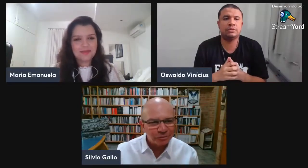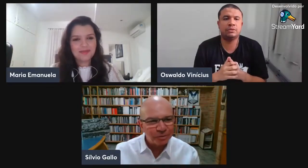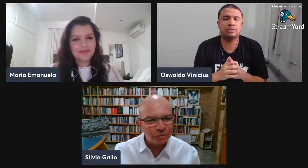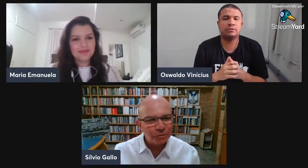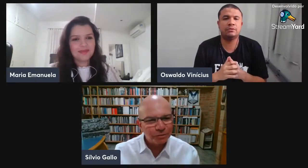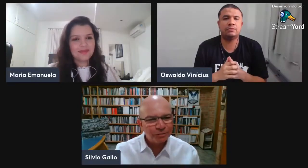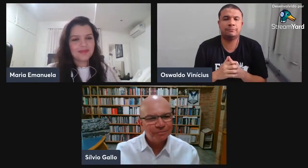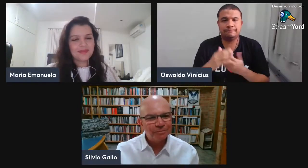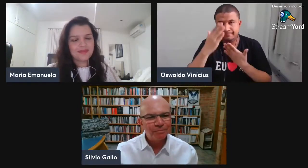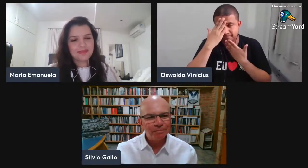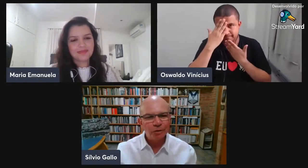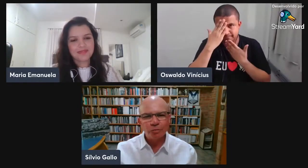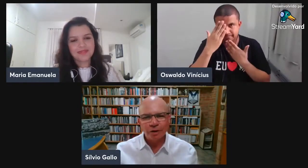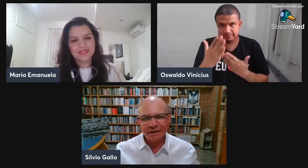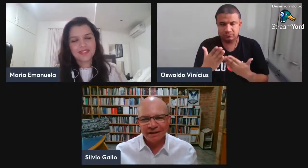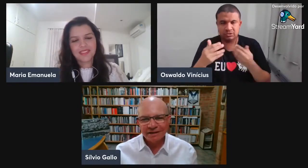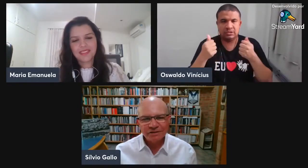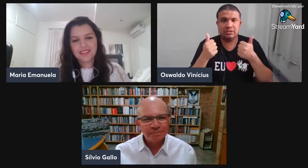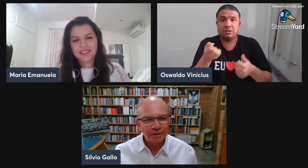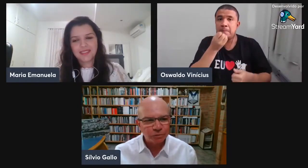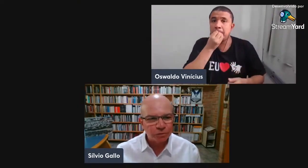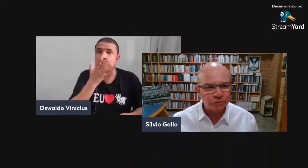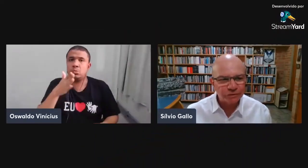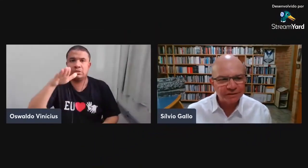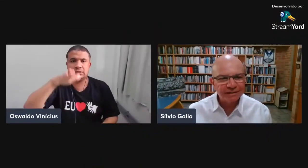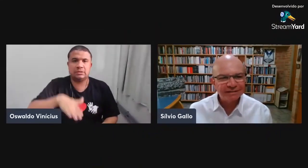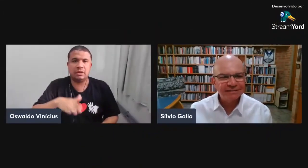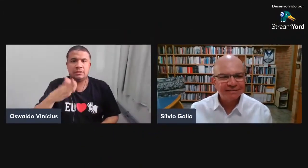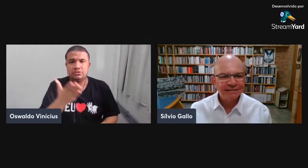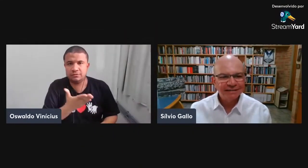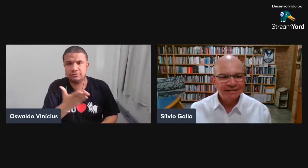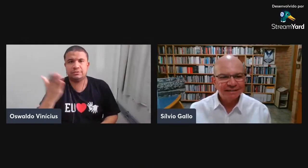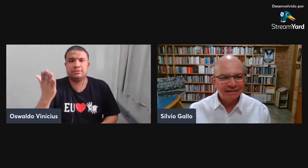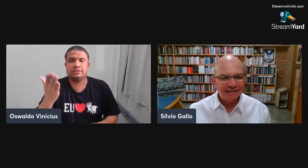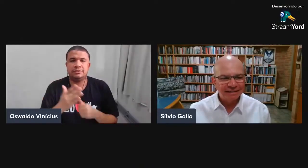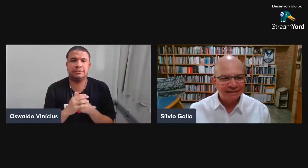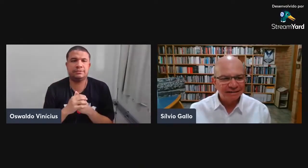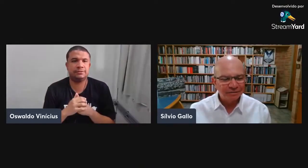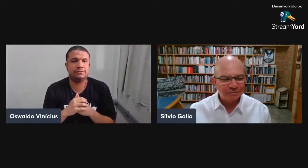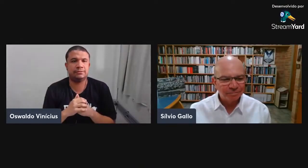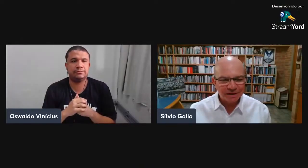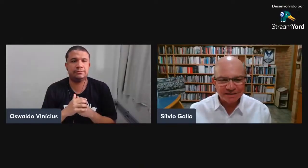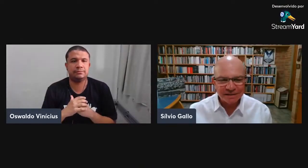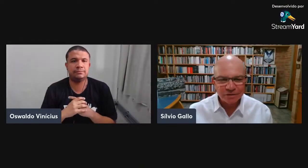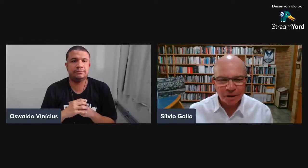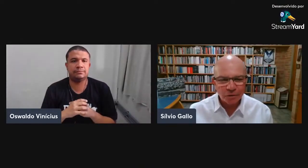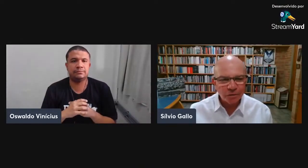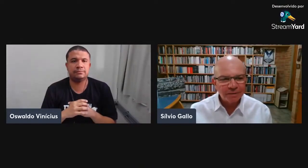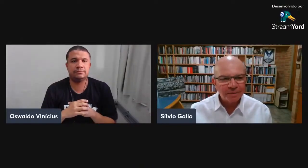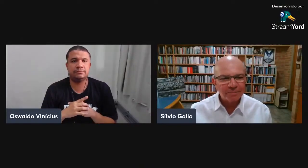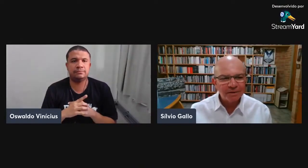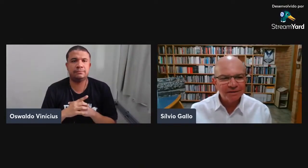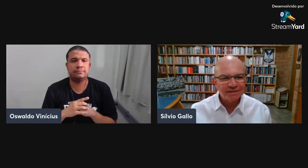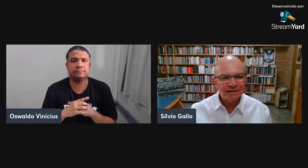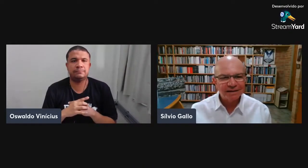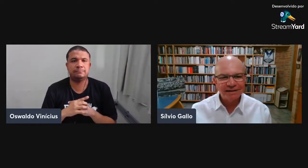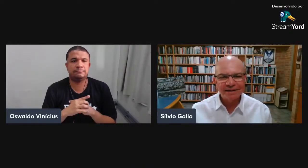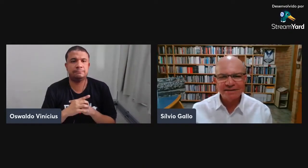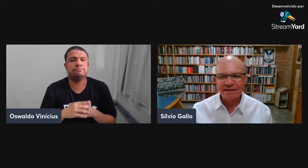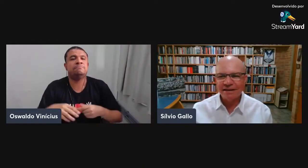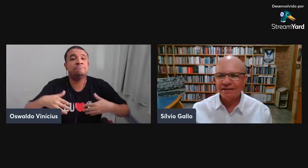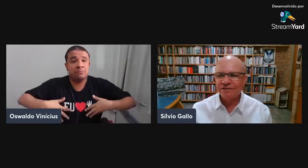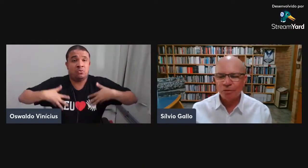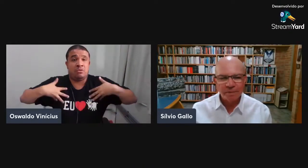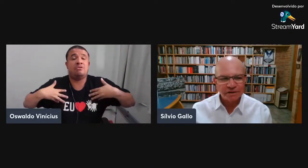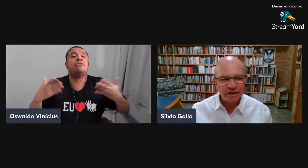Obrigado, Manu. Muito boa tarde para todos vocês. É um prazer e uma honra para mim estar